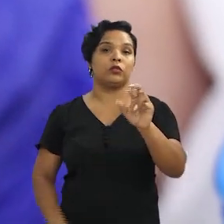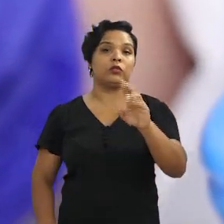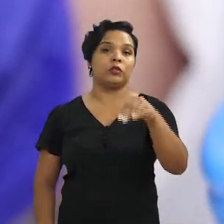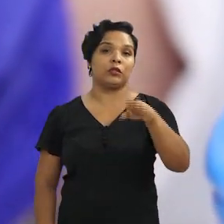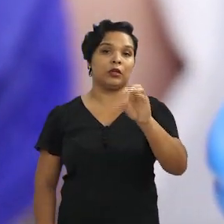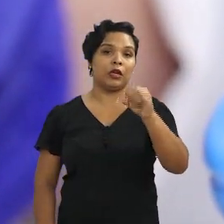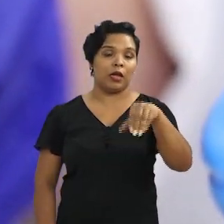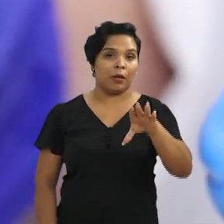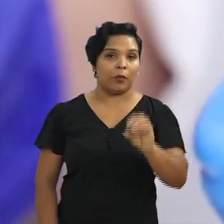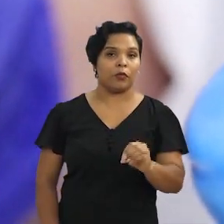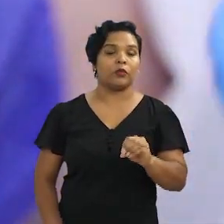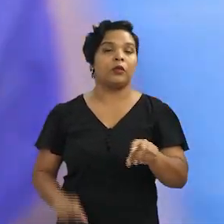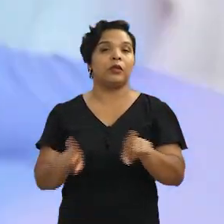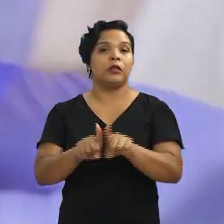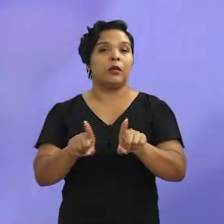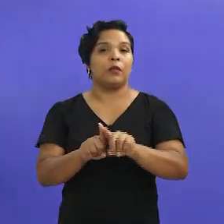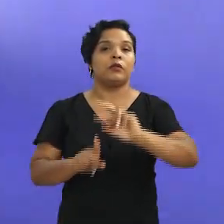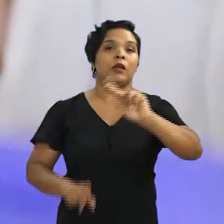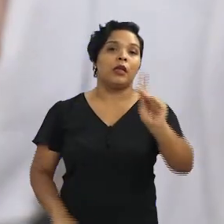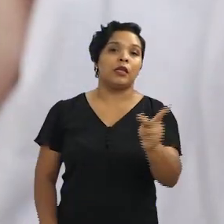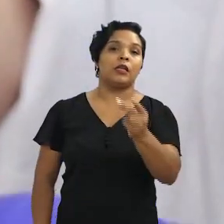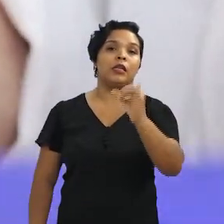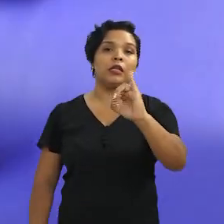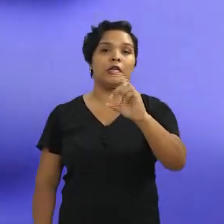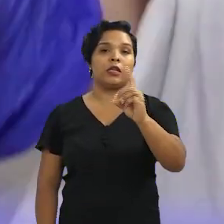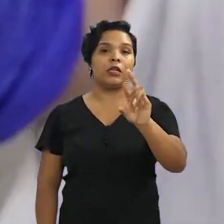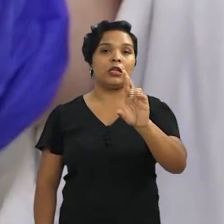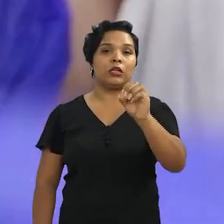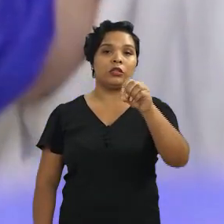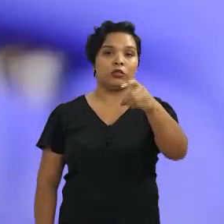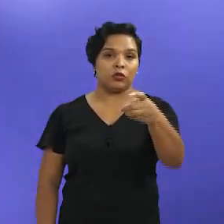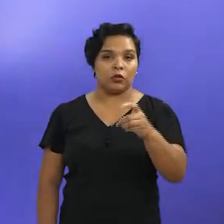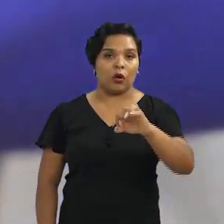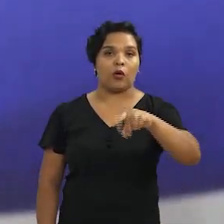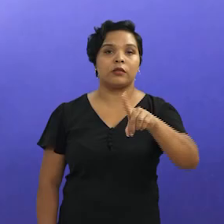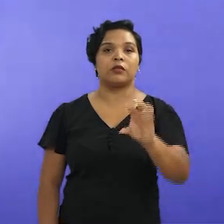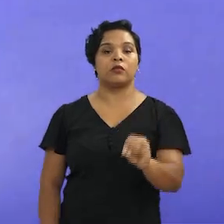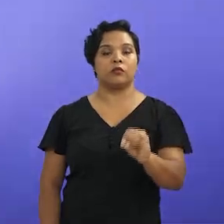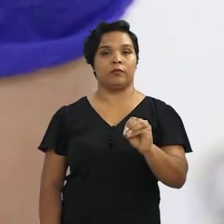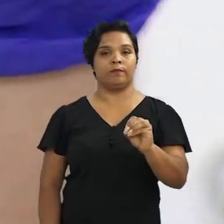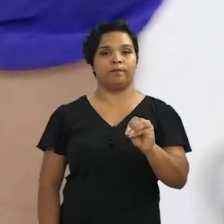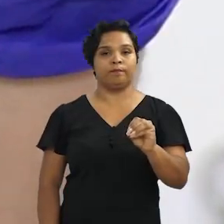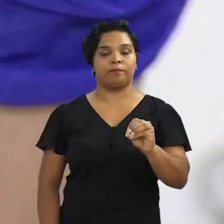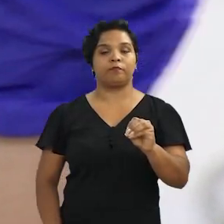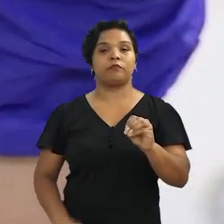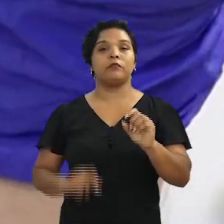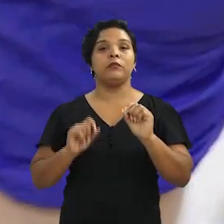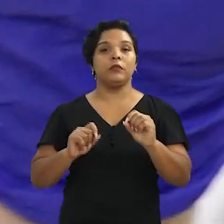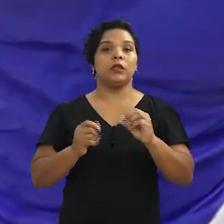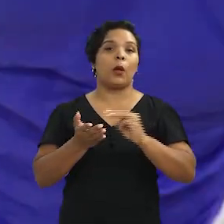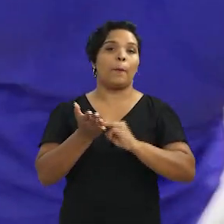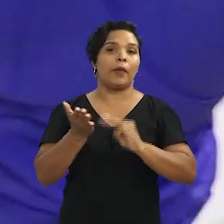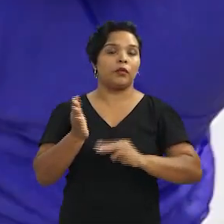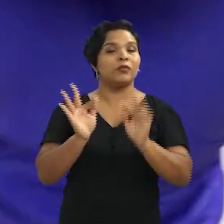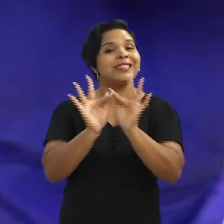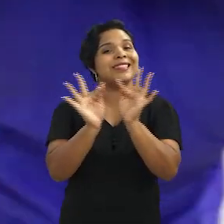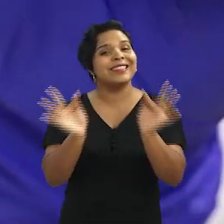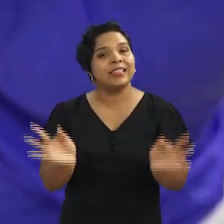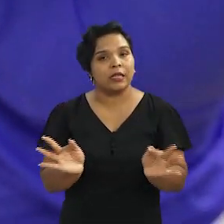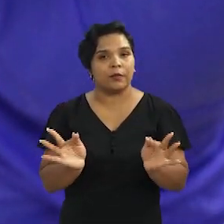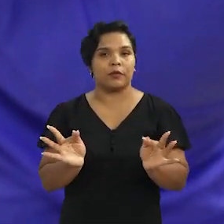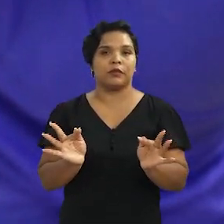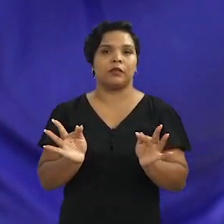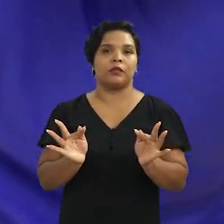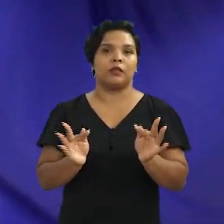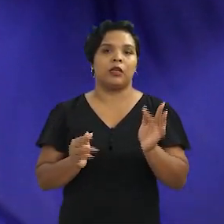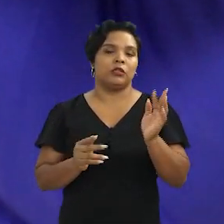vez que nós utilizamos o hidróxido de sódio para fazer a dispersão dos nanotubos na mistura, o que é um método bem mais simples do que